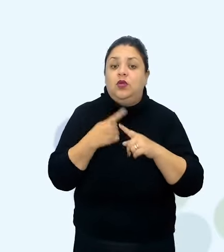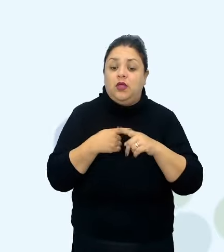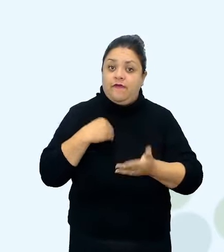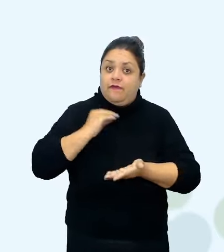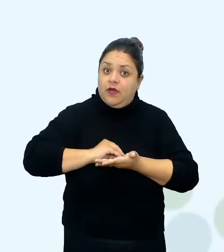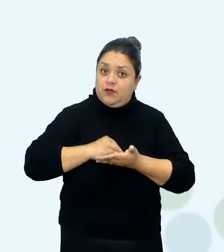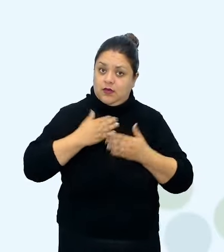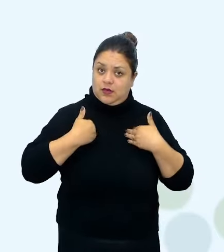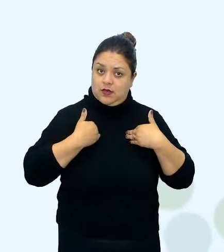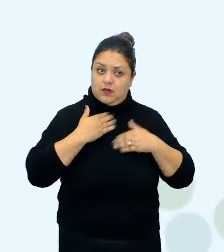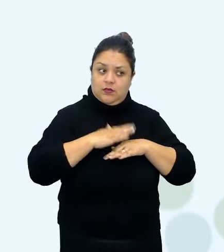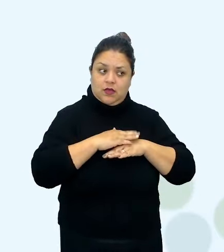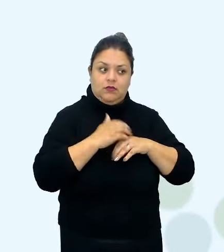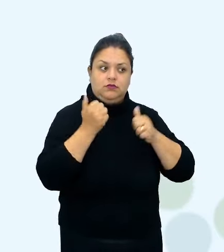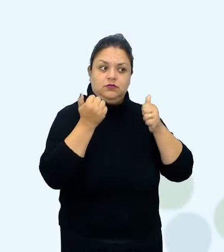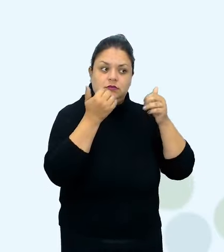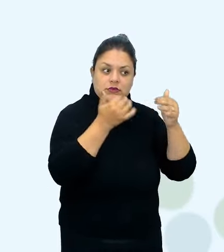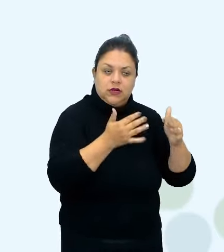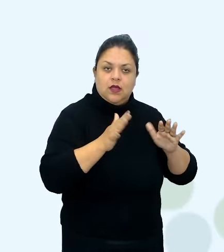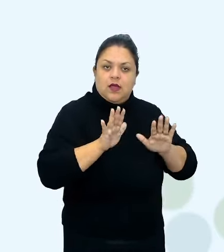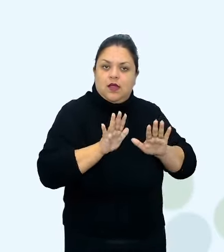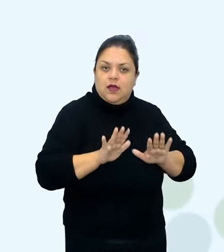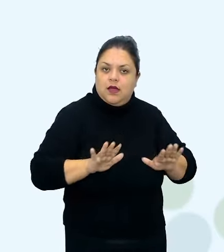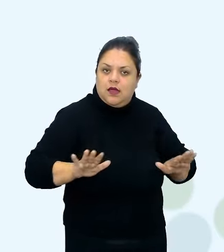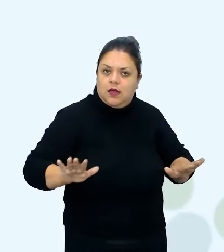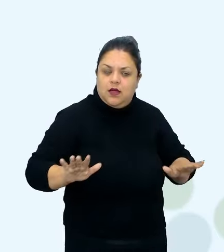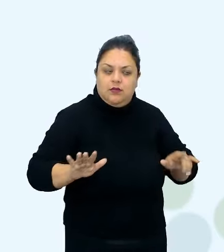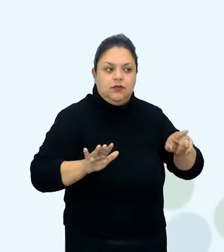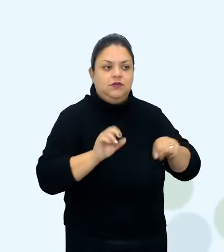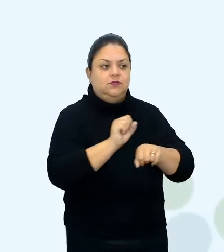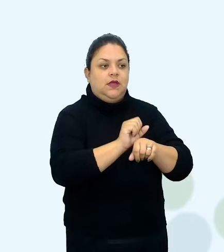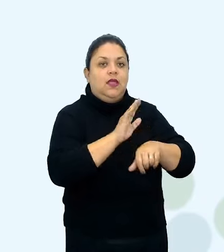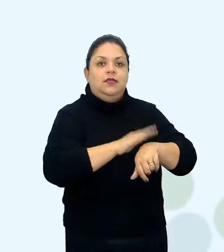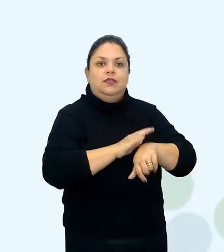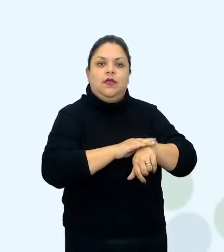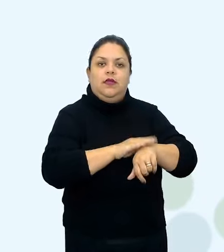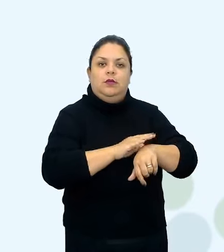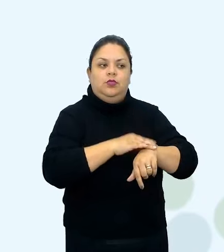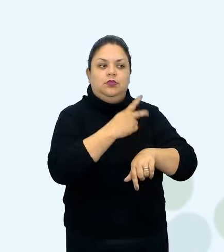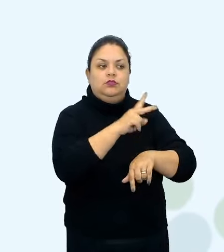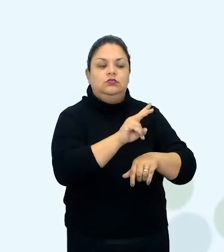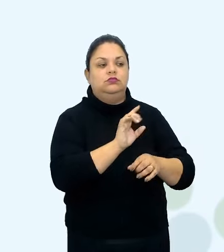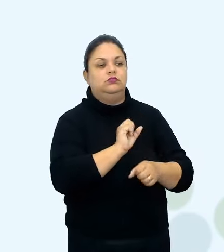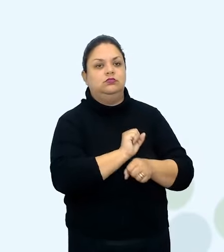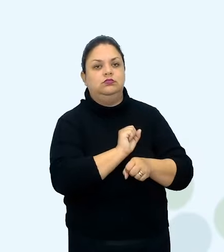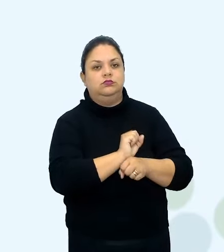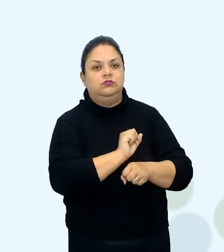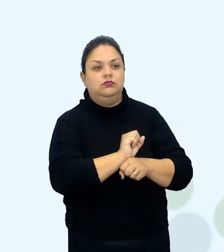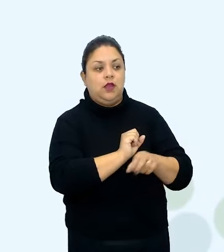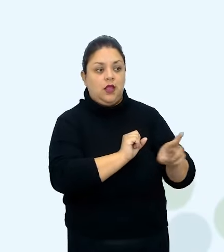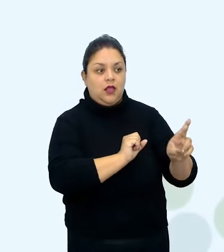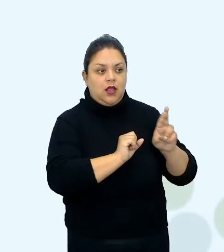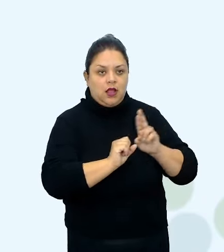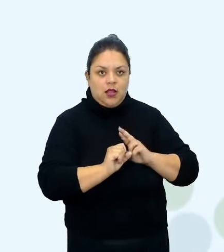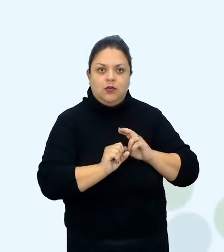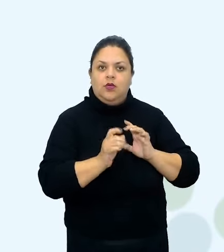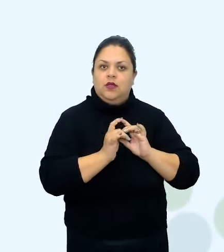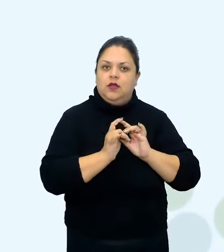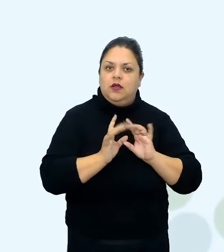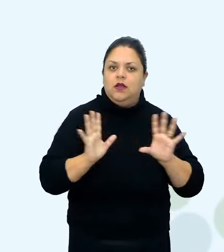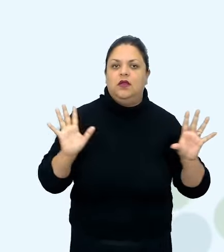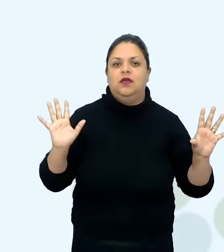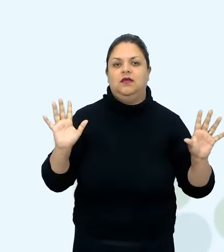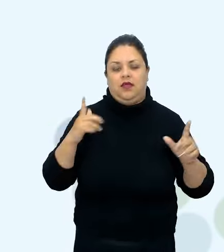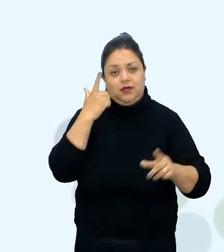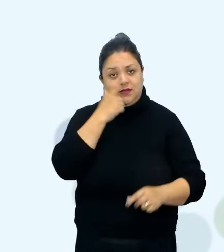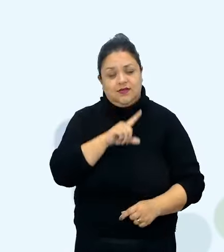de respostas para essas crianças, até elas compreenderem que realmente podem responder, né? E tem crianças,